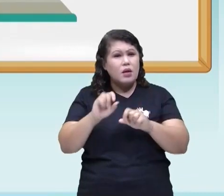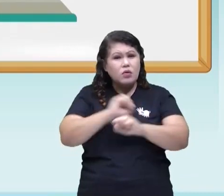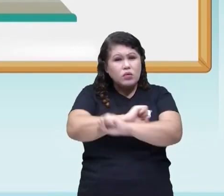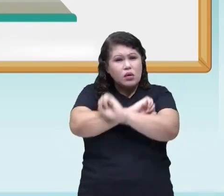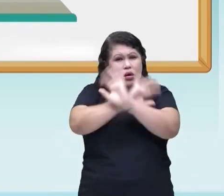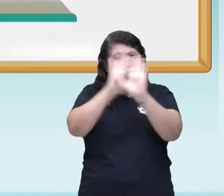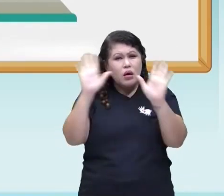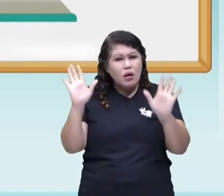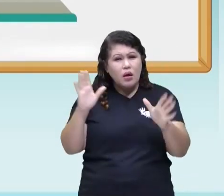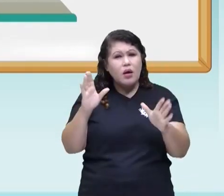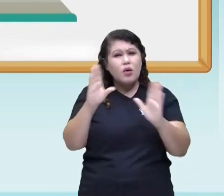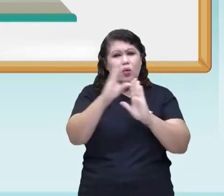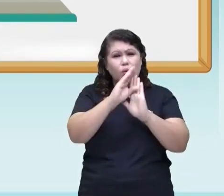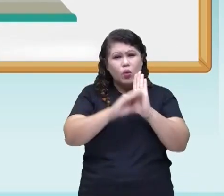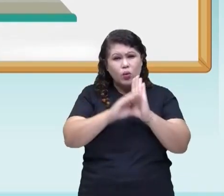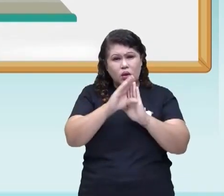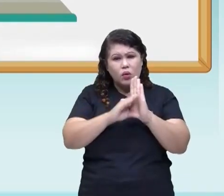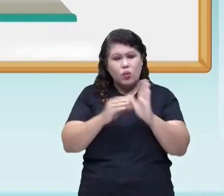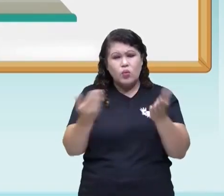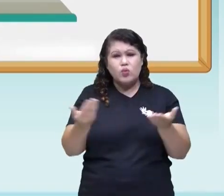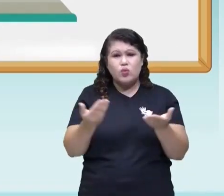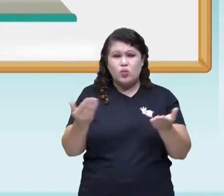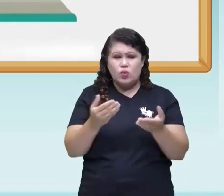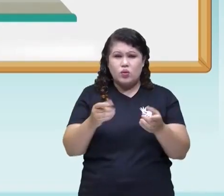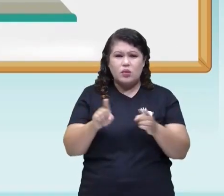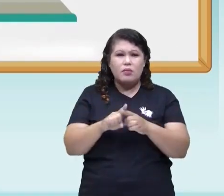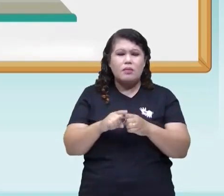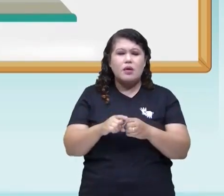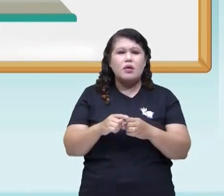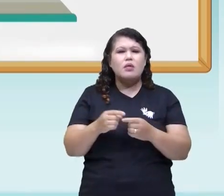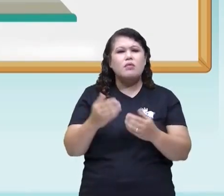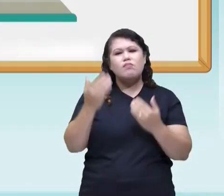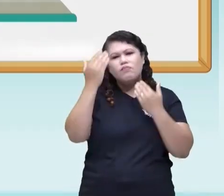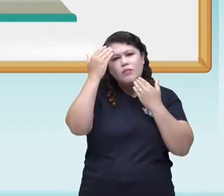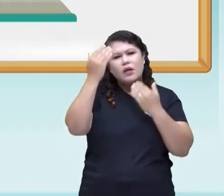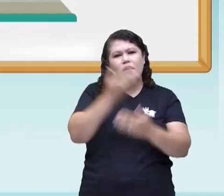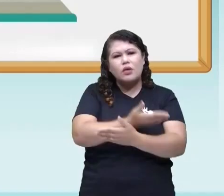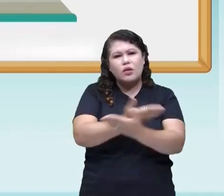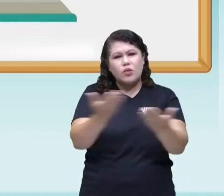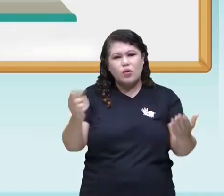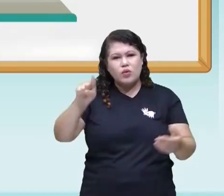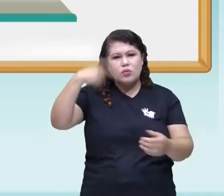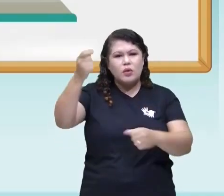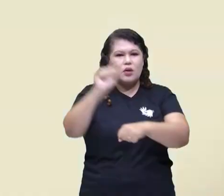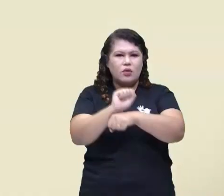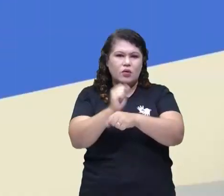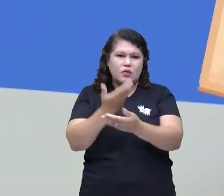hoje e eu desejo para vocês um excelente conteúdo e até a próxima aula.